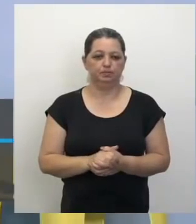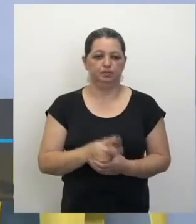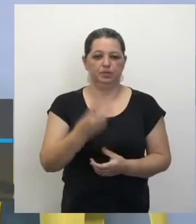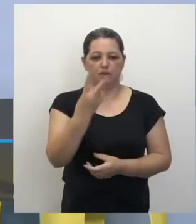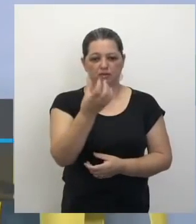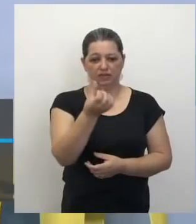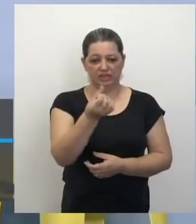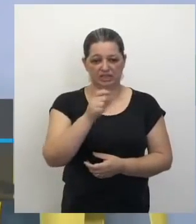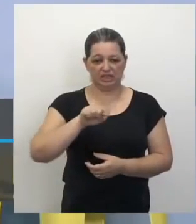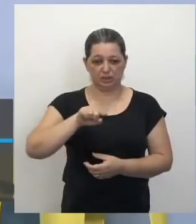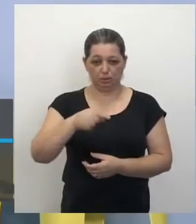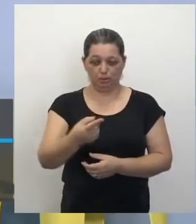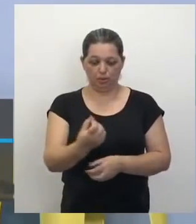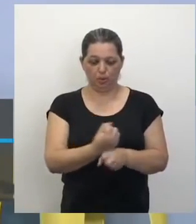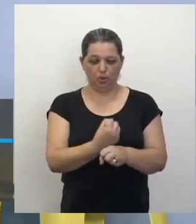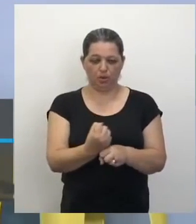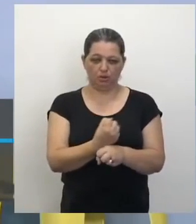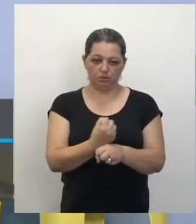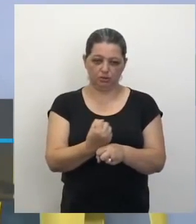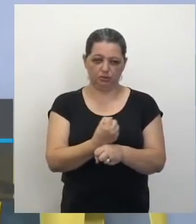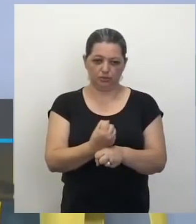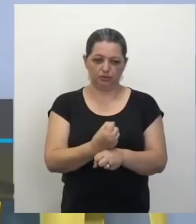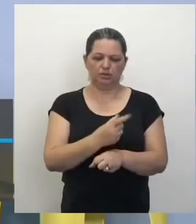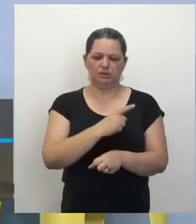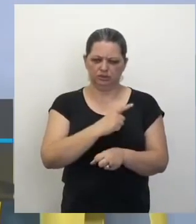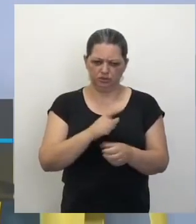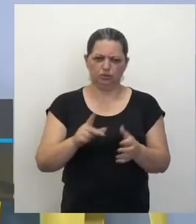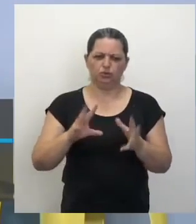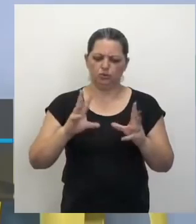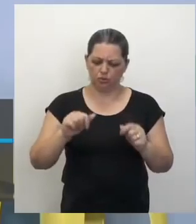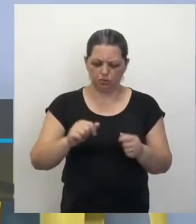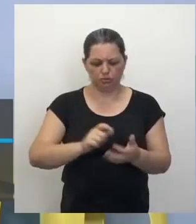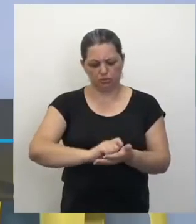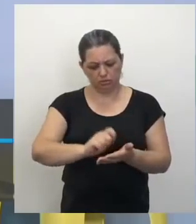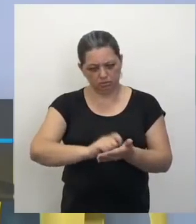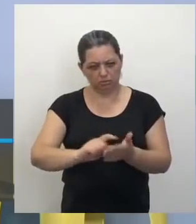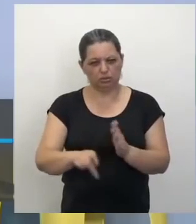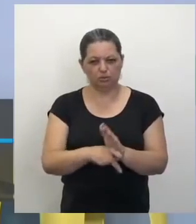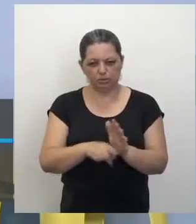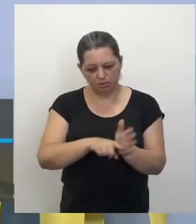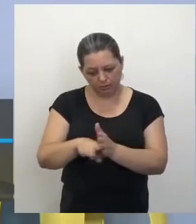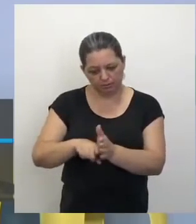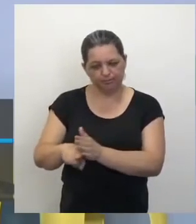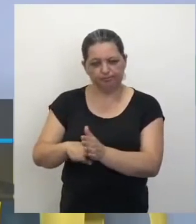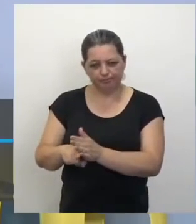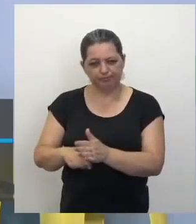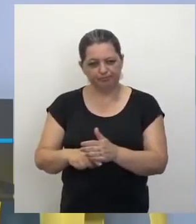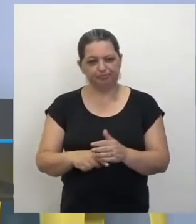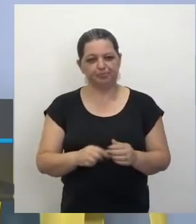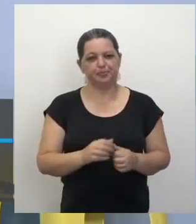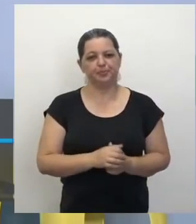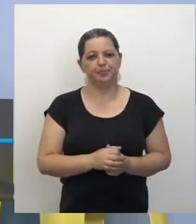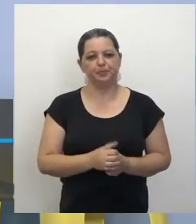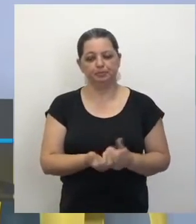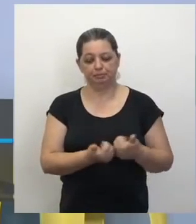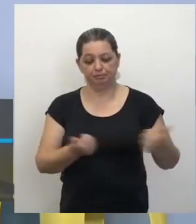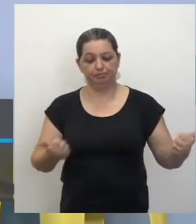mil anos. E eles tinham tudo isso mapeado. Quem descobriu isso pela primeira vez